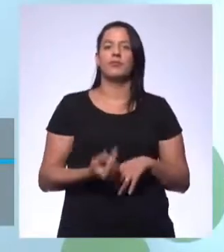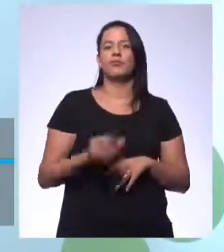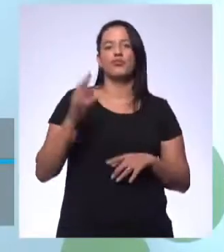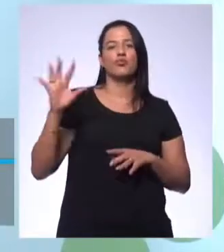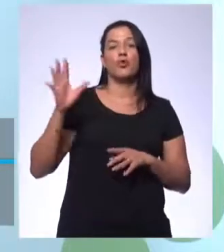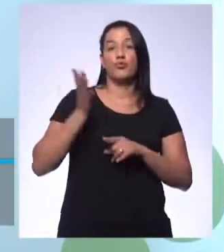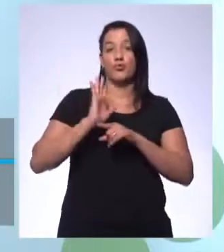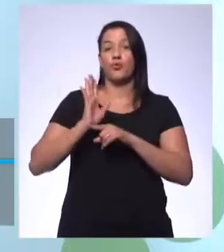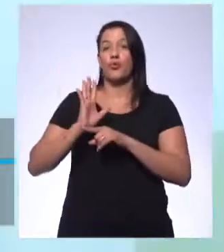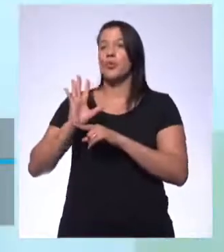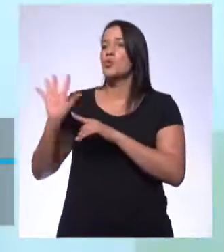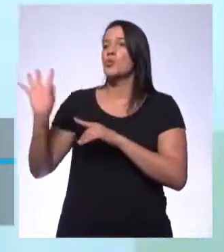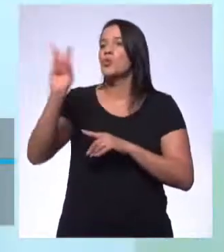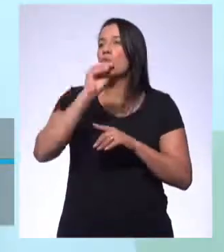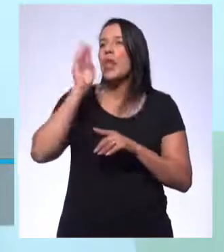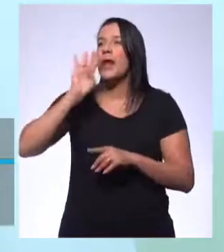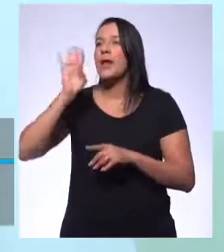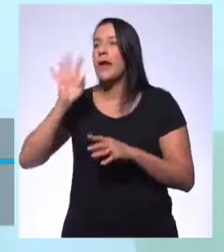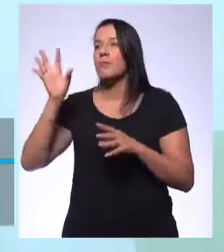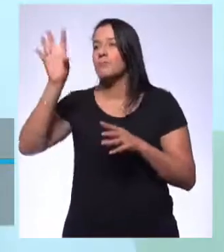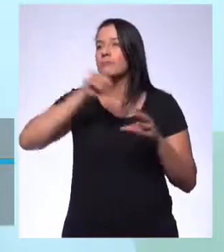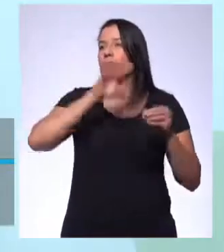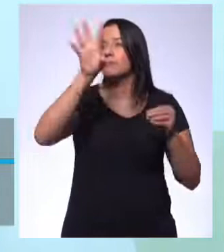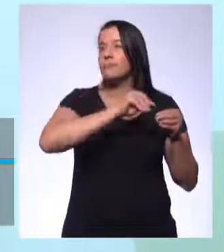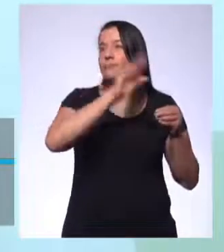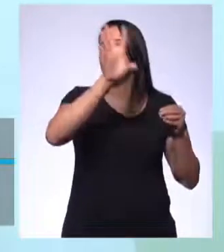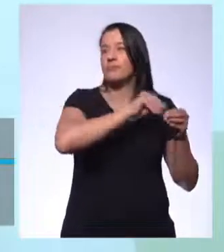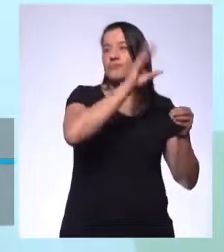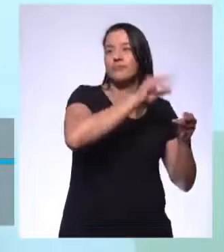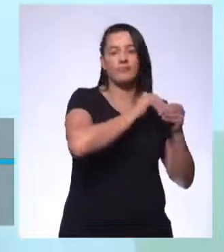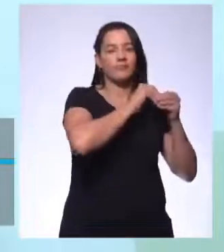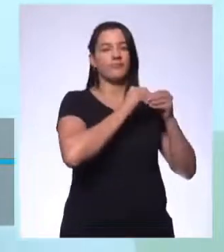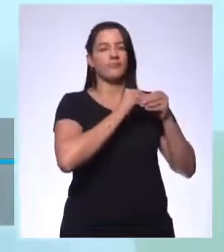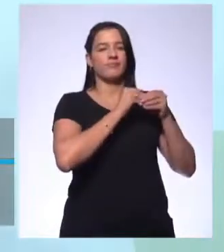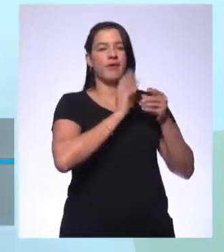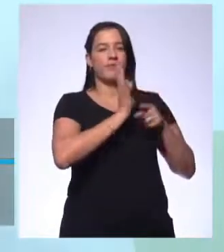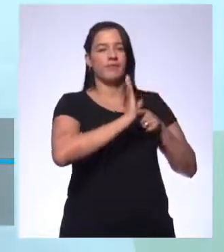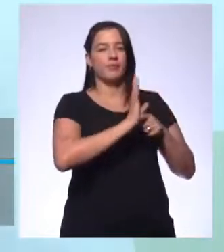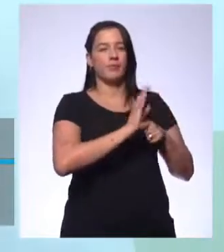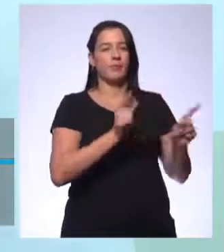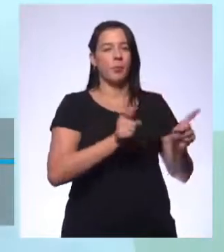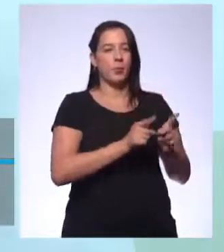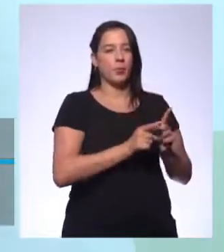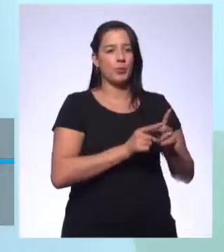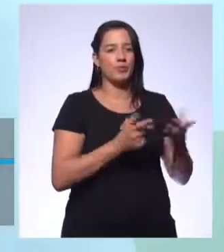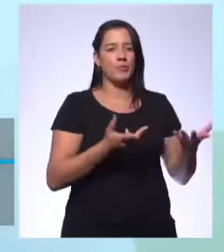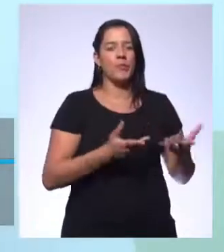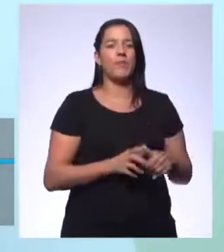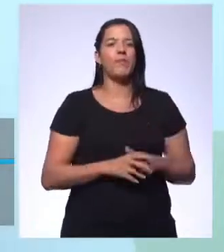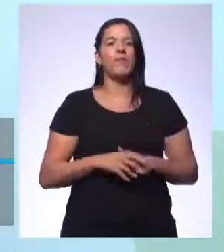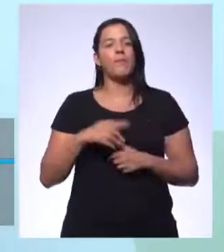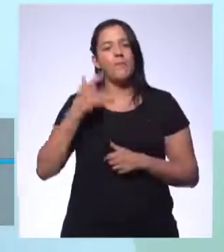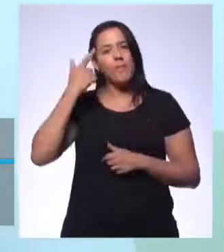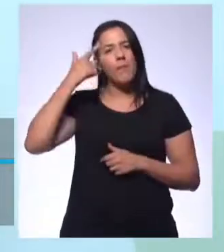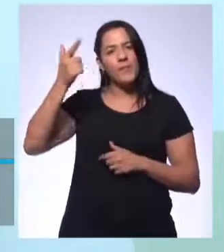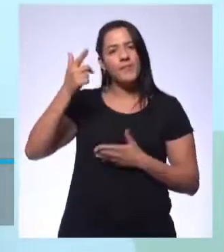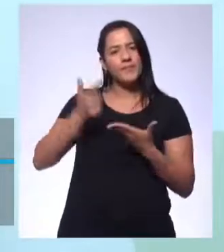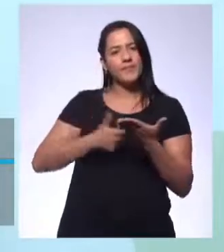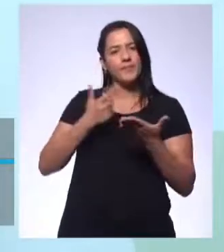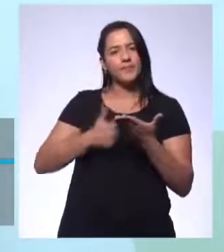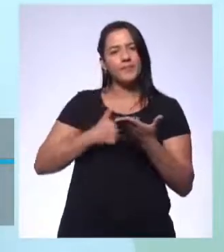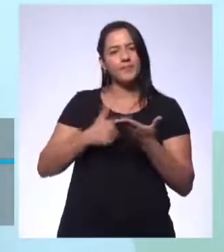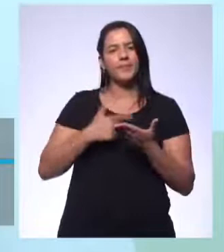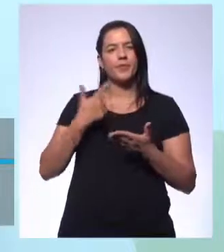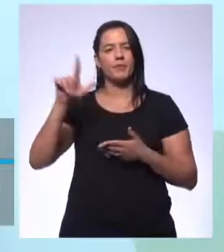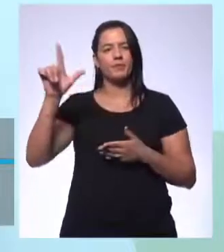né? Maura, se não se sustenta, eu vou puxar para falar o que eu queria, que a gente até falou da outra aula, no livro, né, Vida para